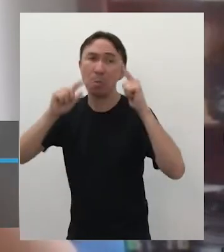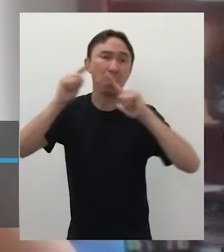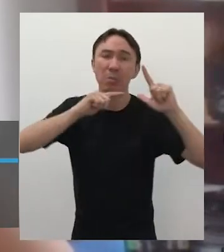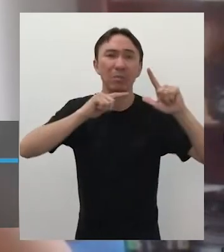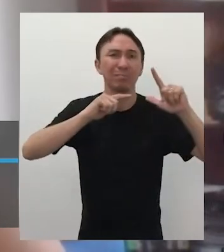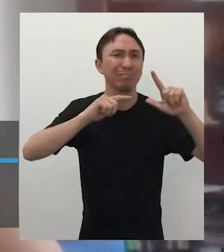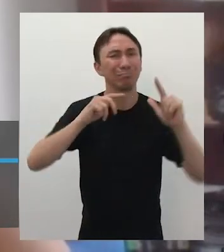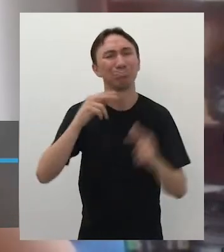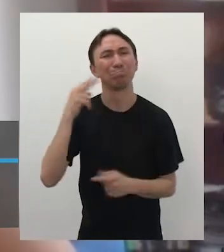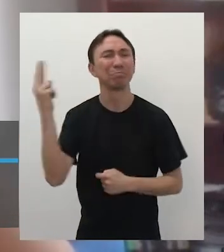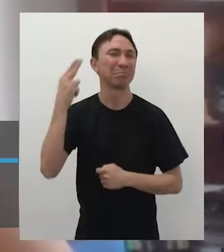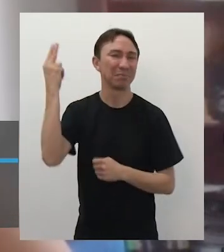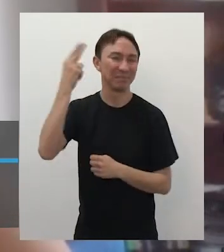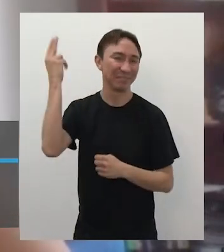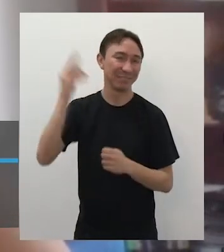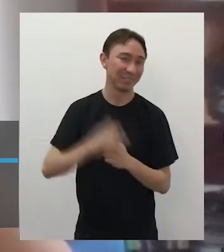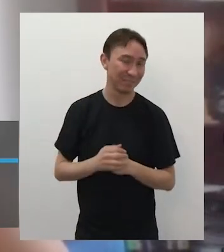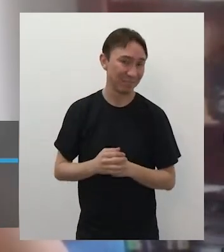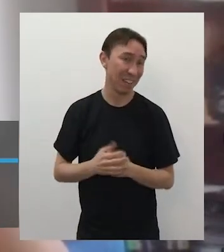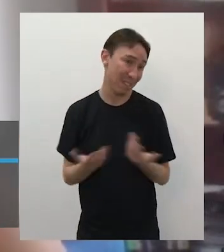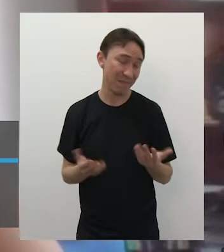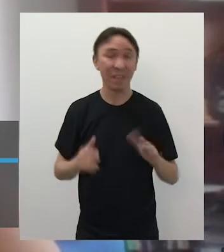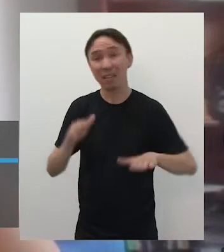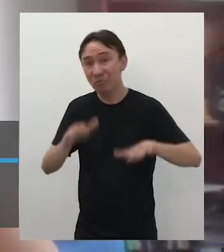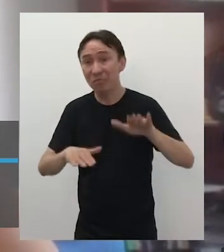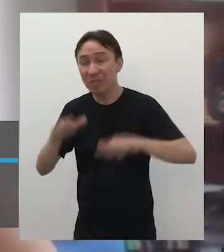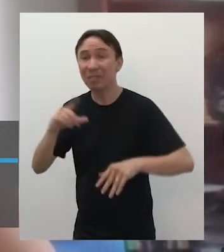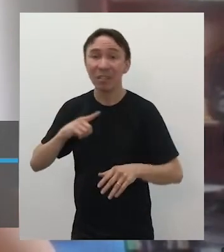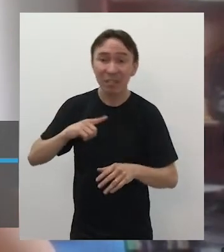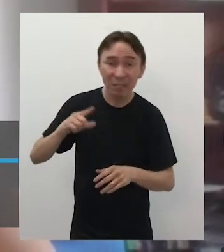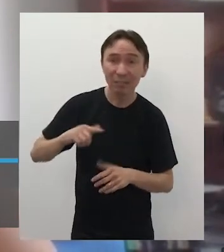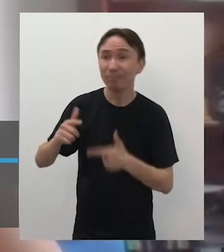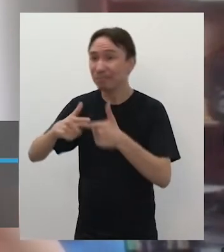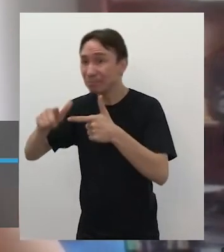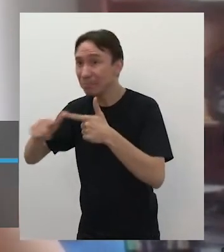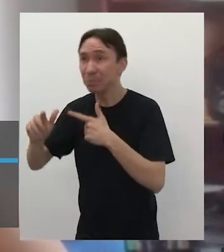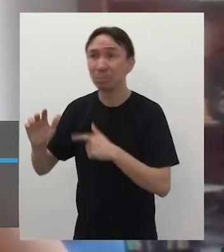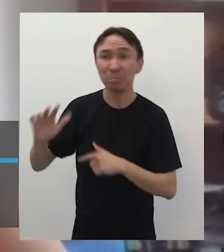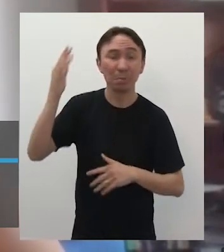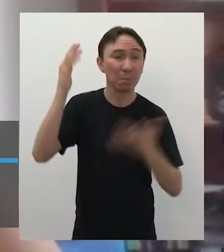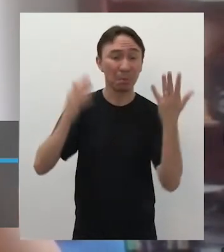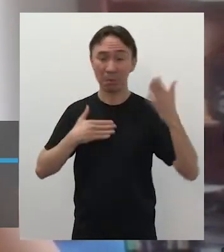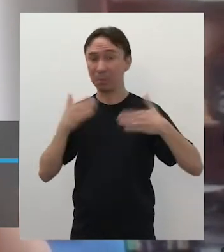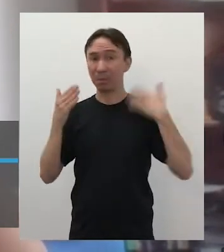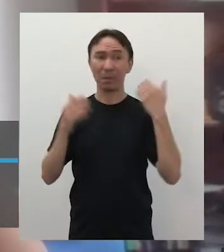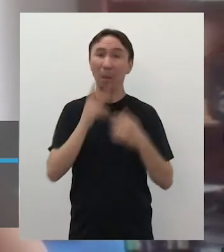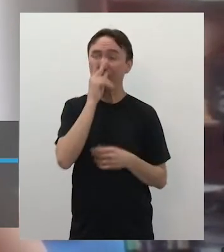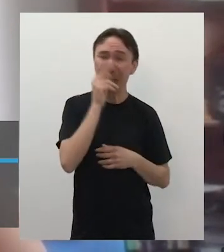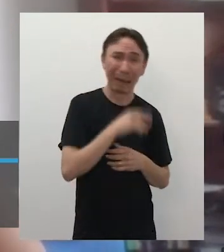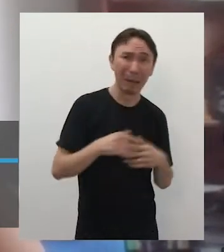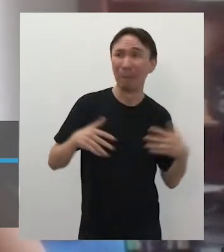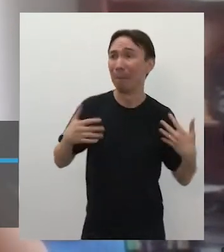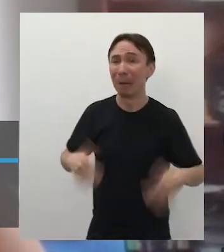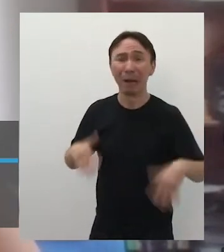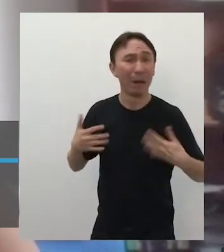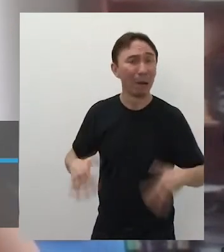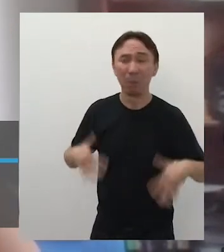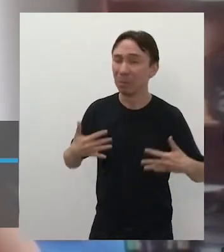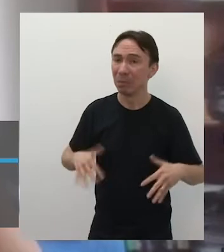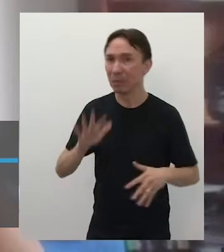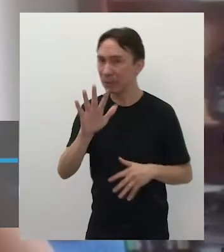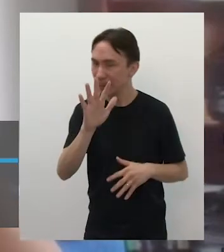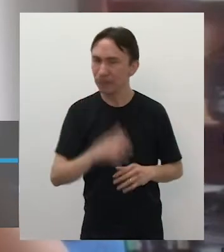consiga fazer as nossas rotinas e seguir o que a gente precisa fazer. E eu acho que um ponto muito importante